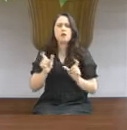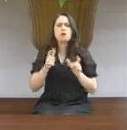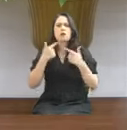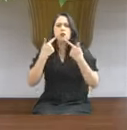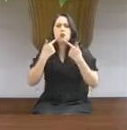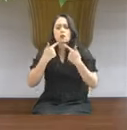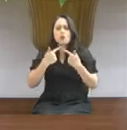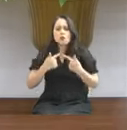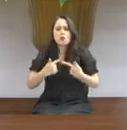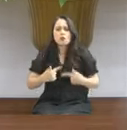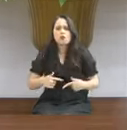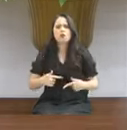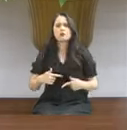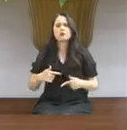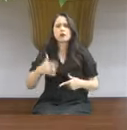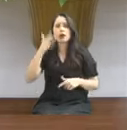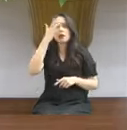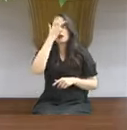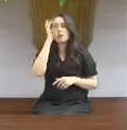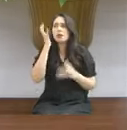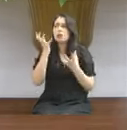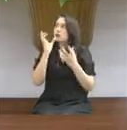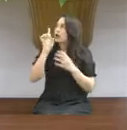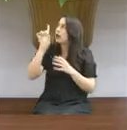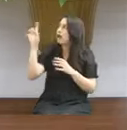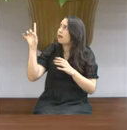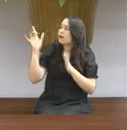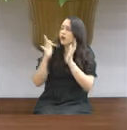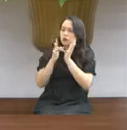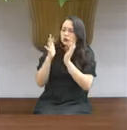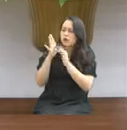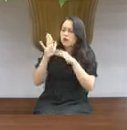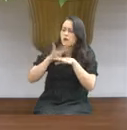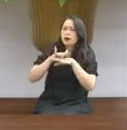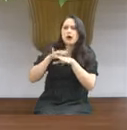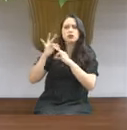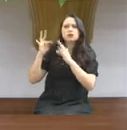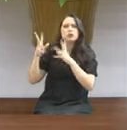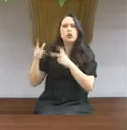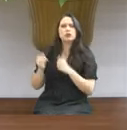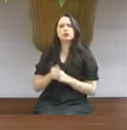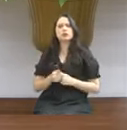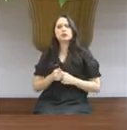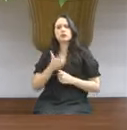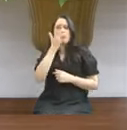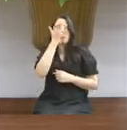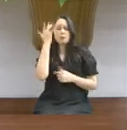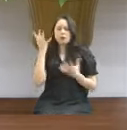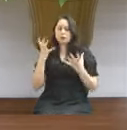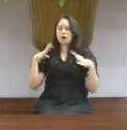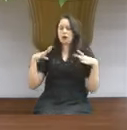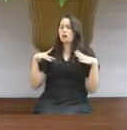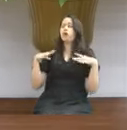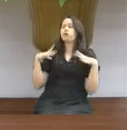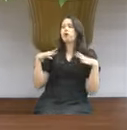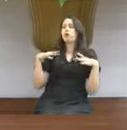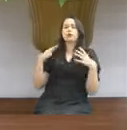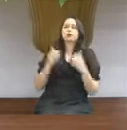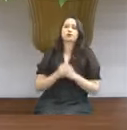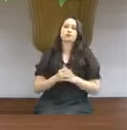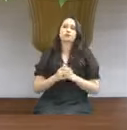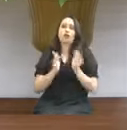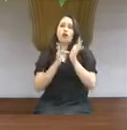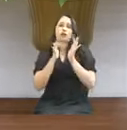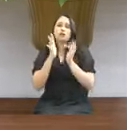a pessoa quer que Jesus faça tudo. A pessoa quer que Jesus pegue na mão,